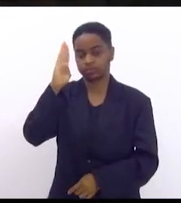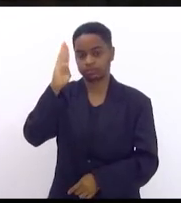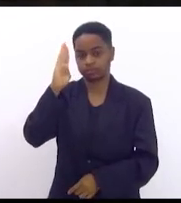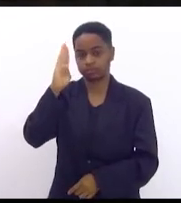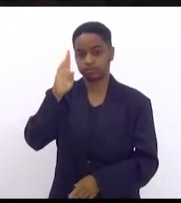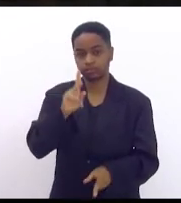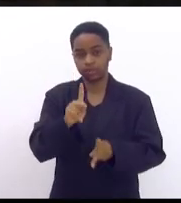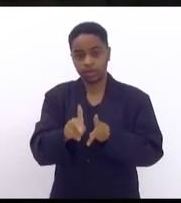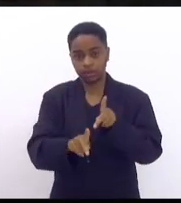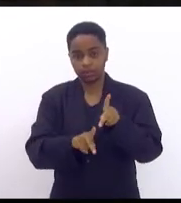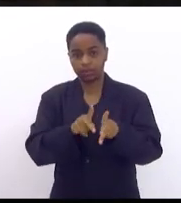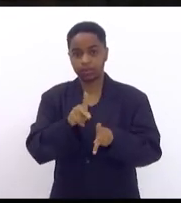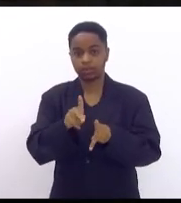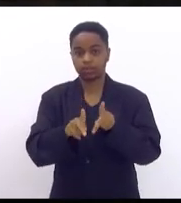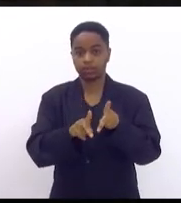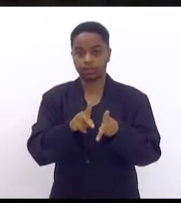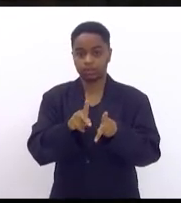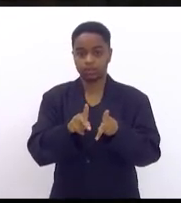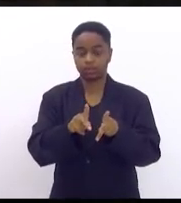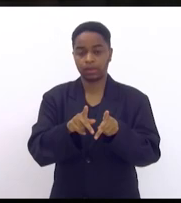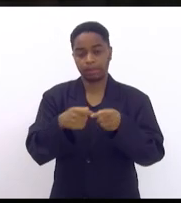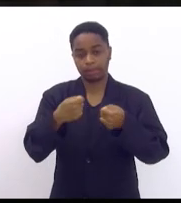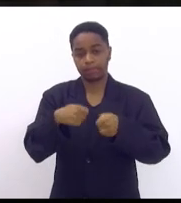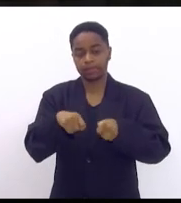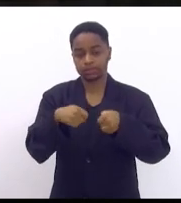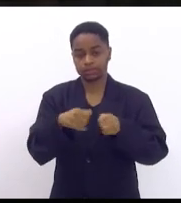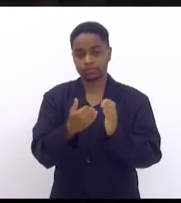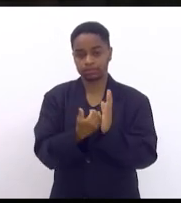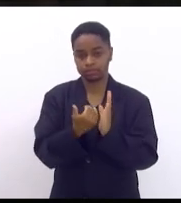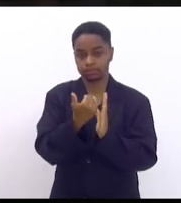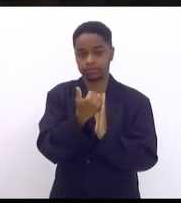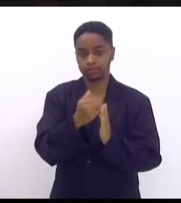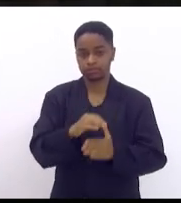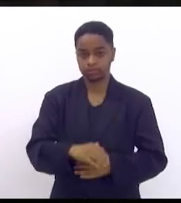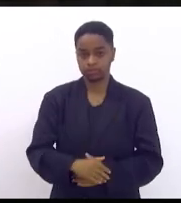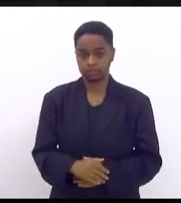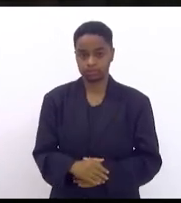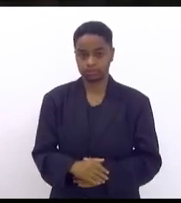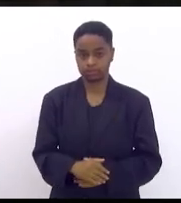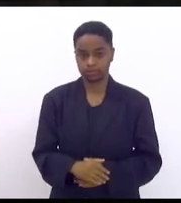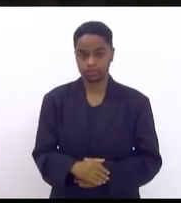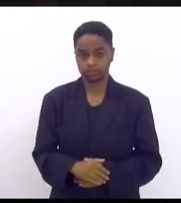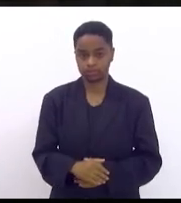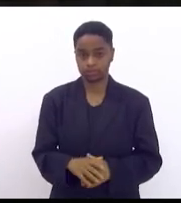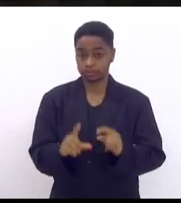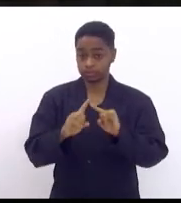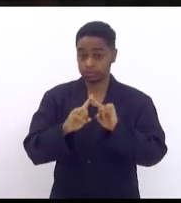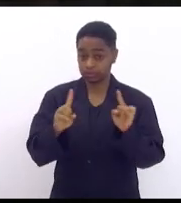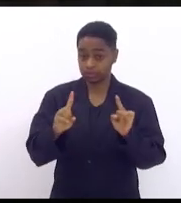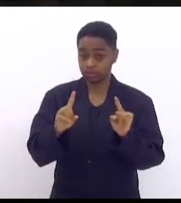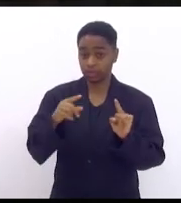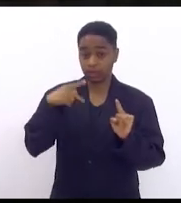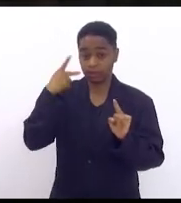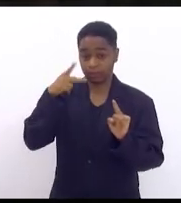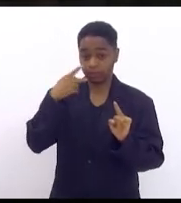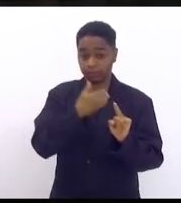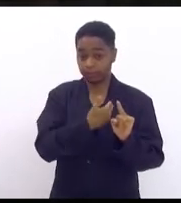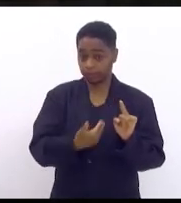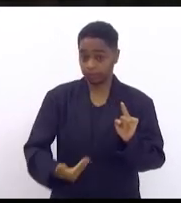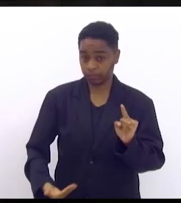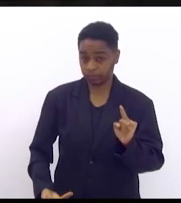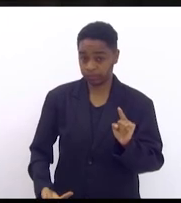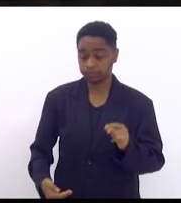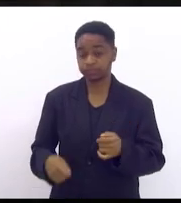as populações mais necessitadas. E essas políticas públicas tem que ser